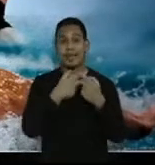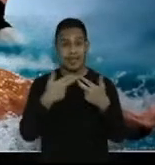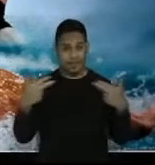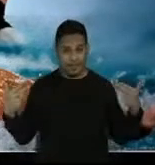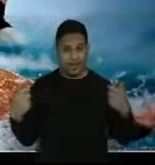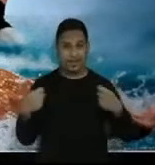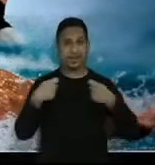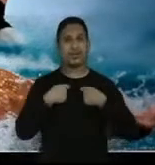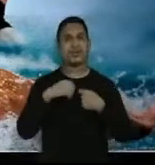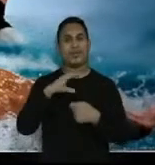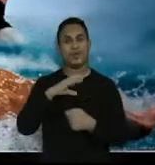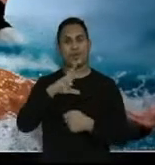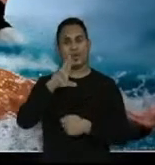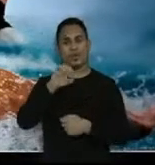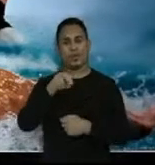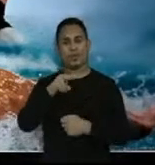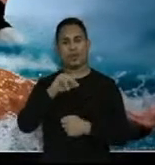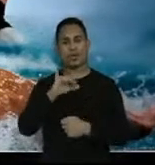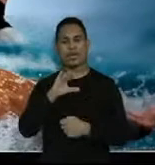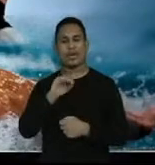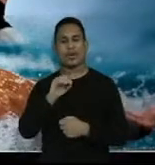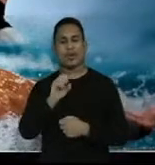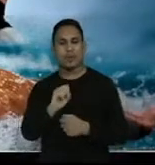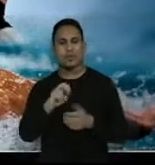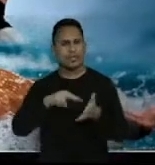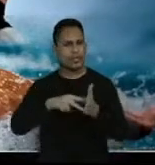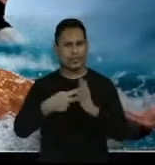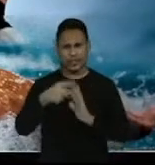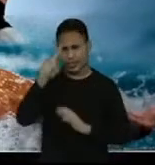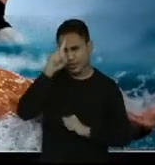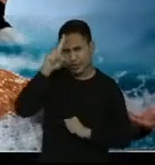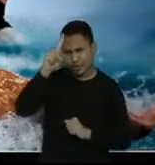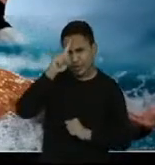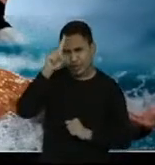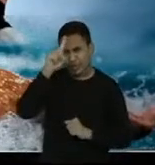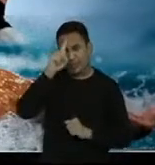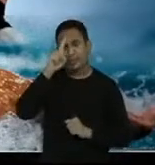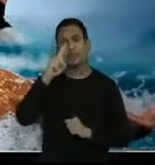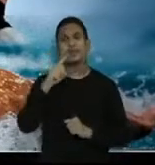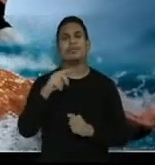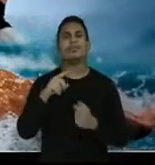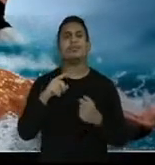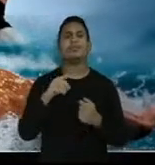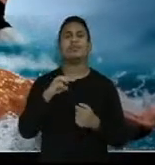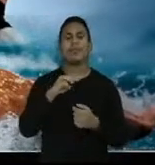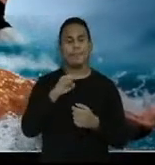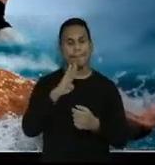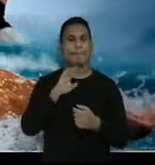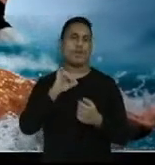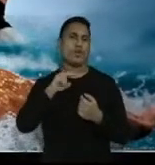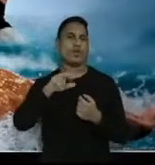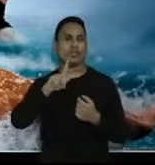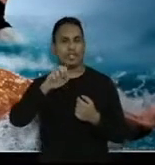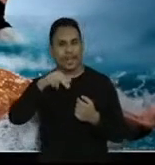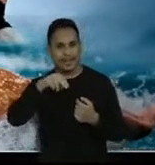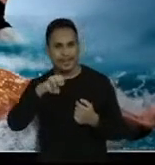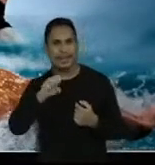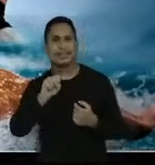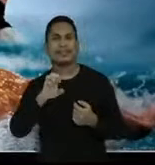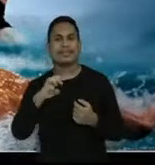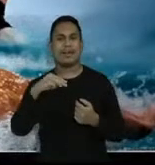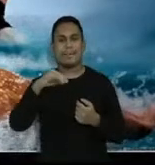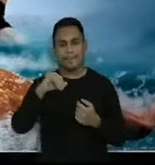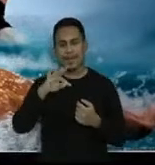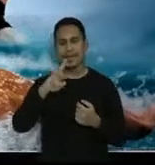você tomou e já tem o benefício, que aí seria biogênese mitocondrial, melhora das funções de contração muscular, benefícios